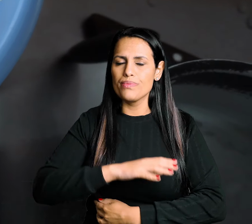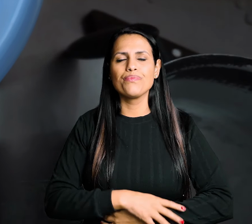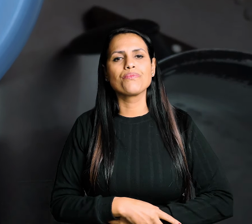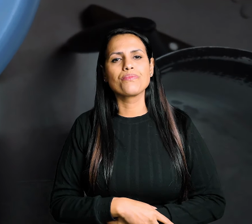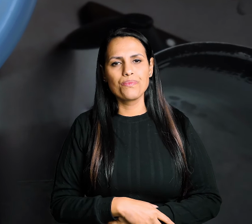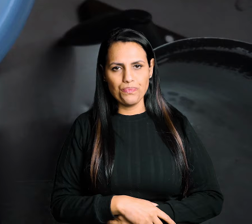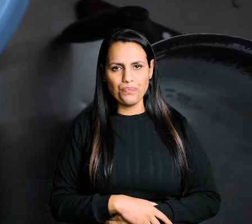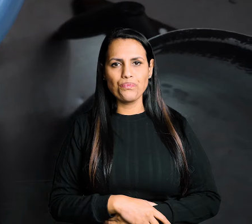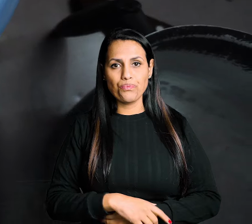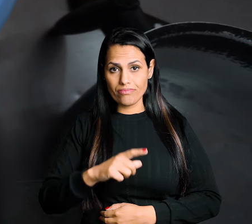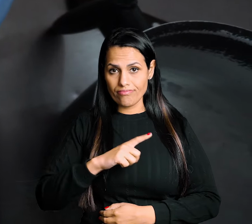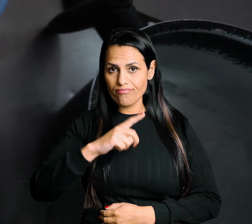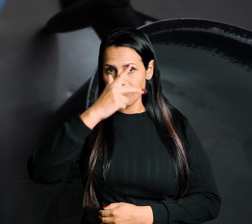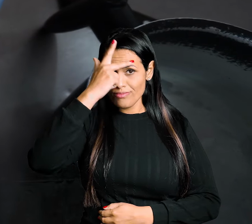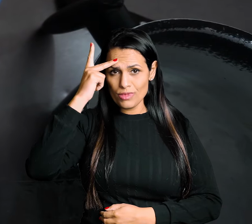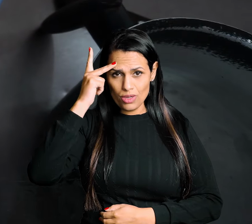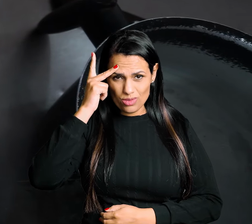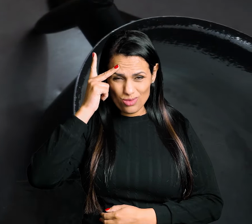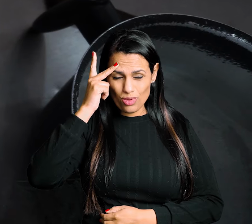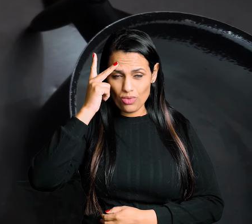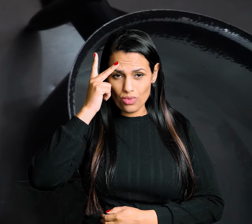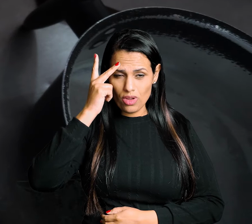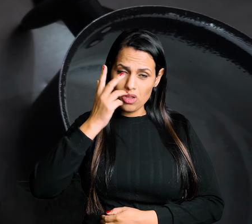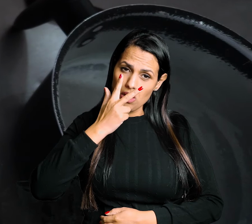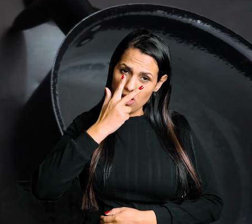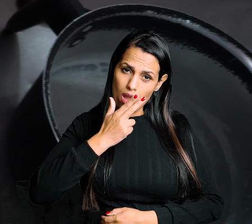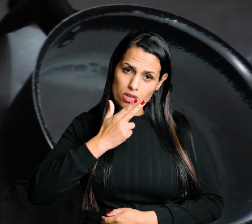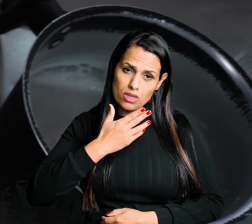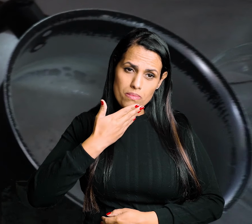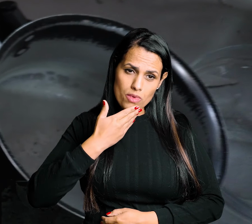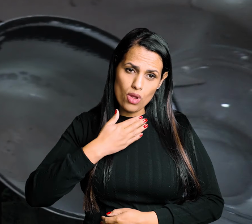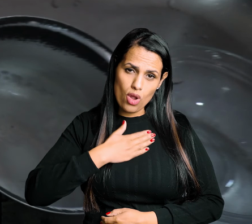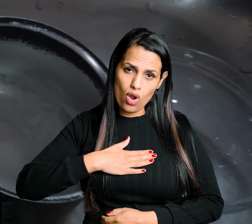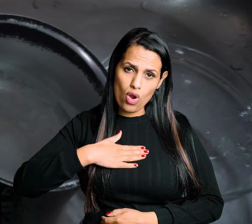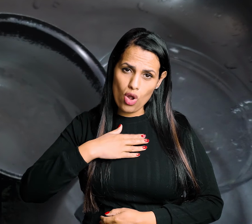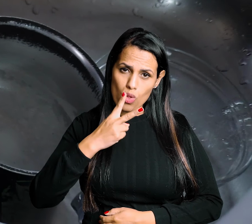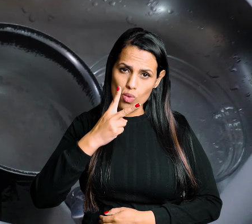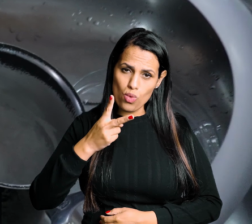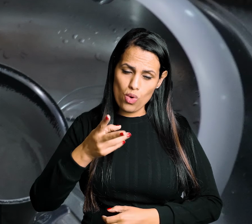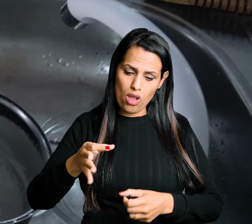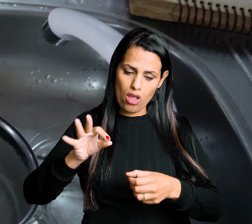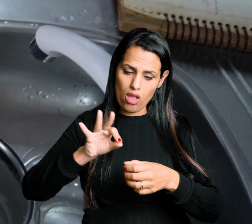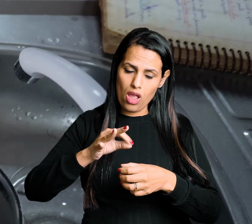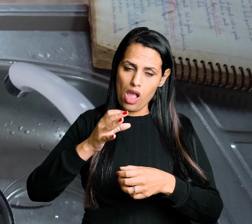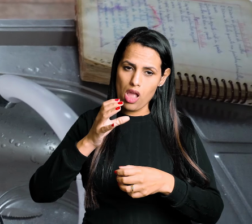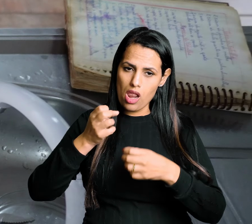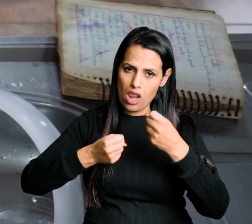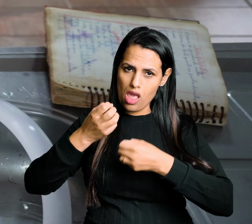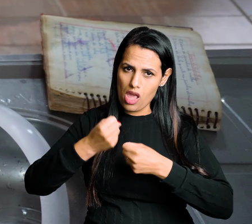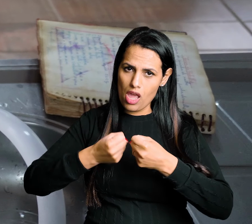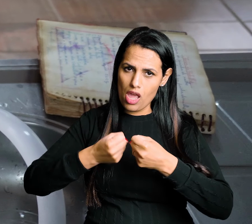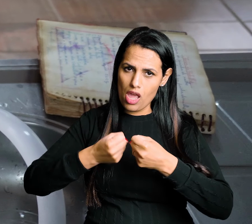Tem pessoas que preferem colocar, em vez de colocar 2 xícaras de leite, colocar 2 xícaras de água